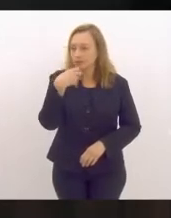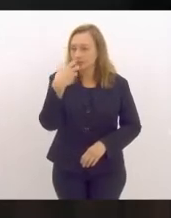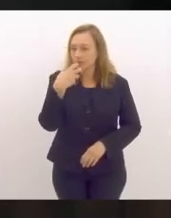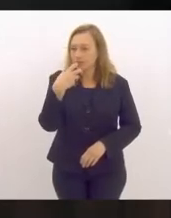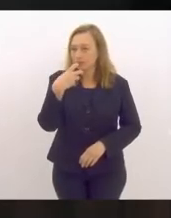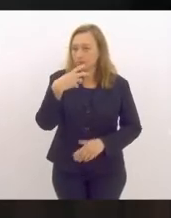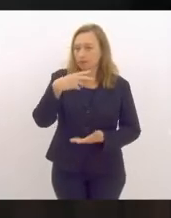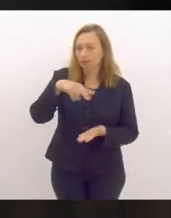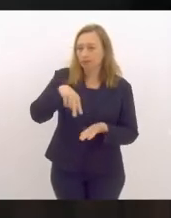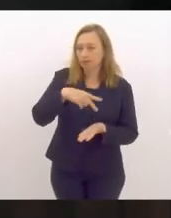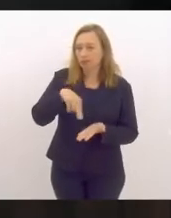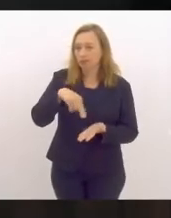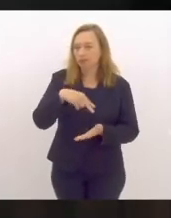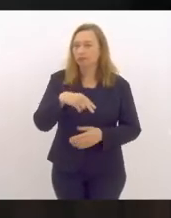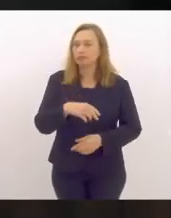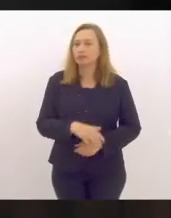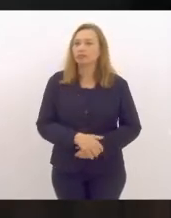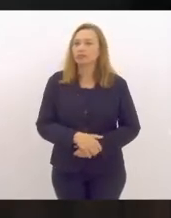ritmista.